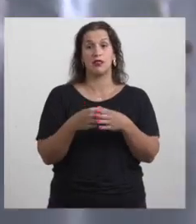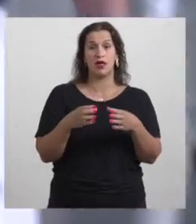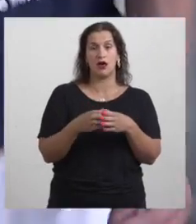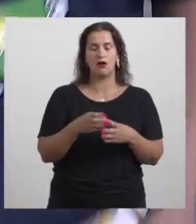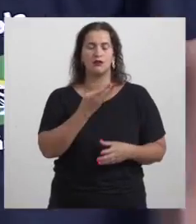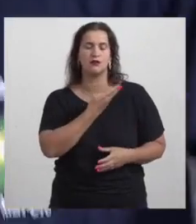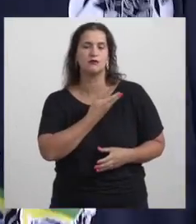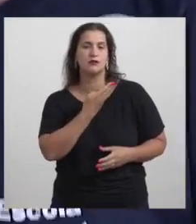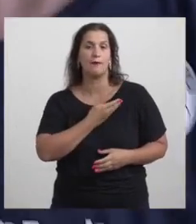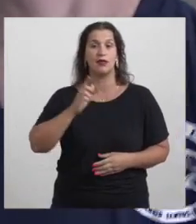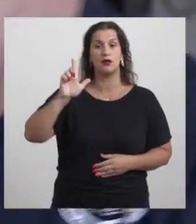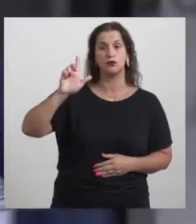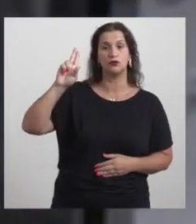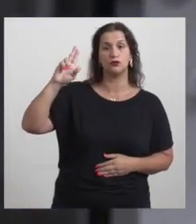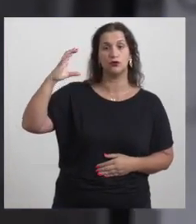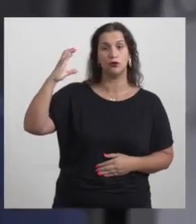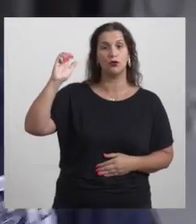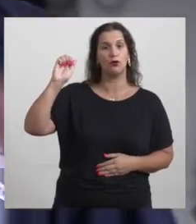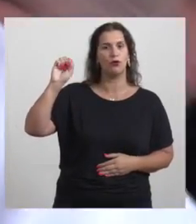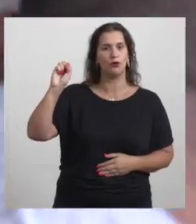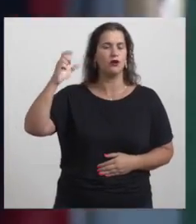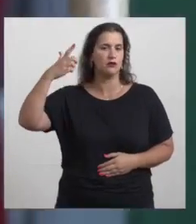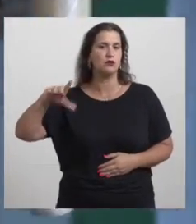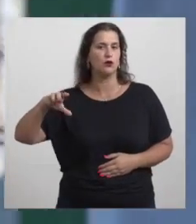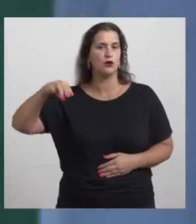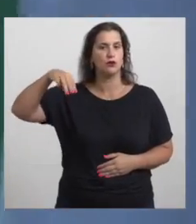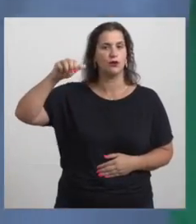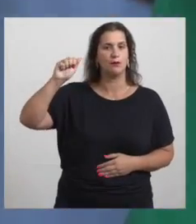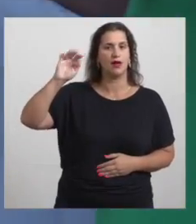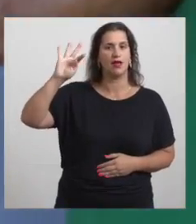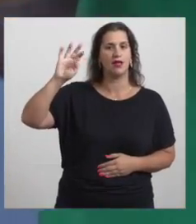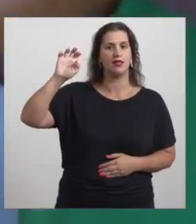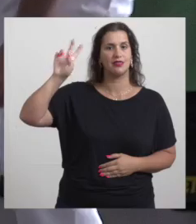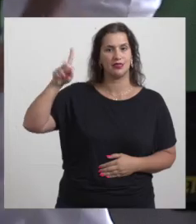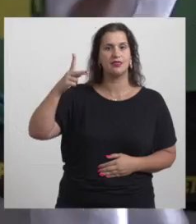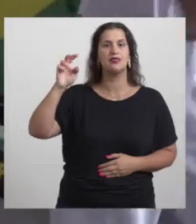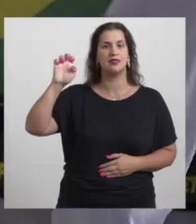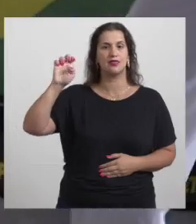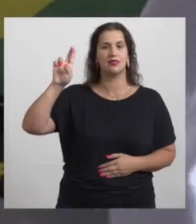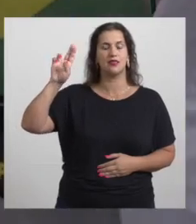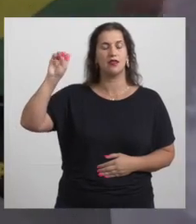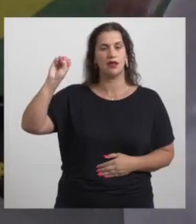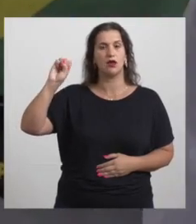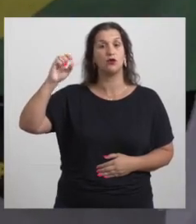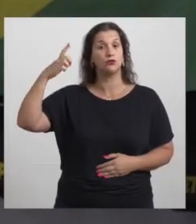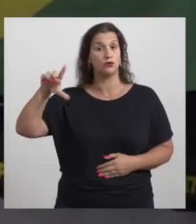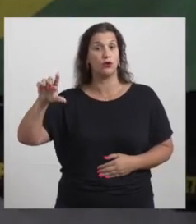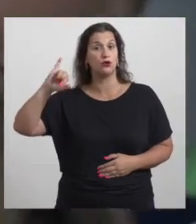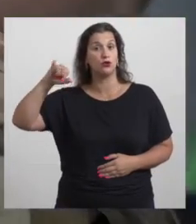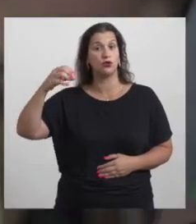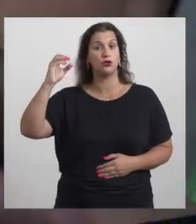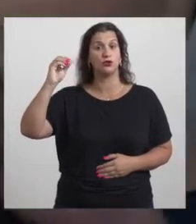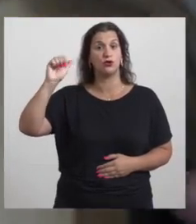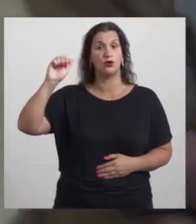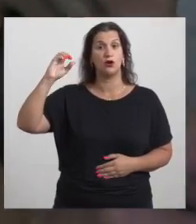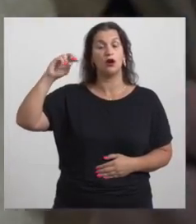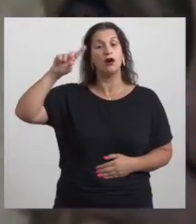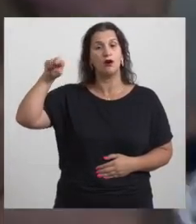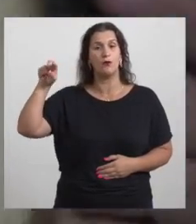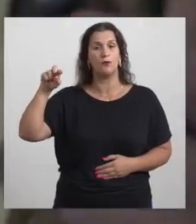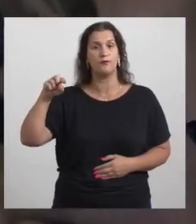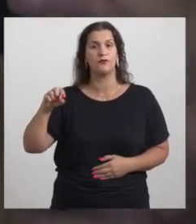Lucas, Mateus, João, o autor da música. Eu sei que sou madeira.